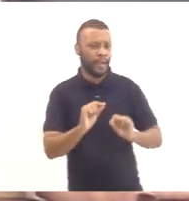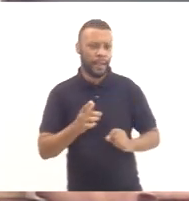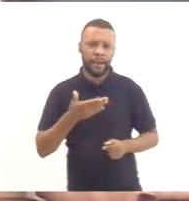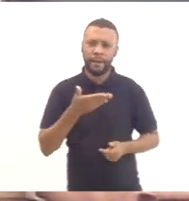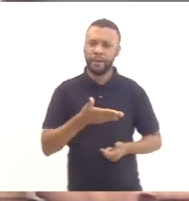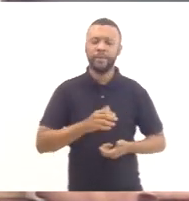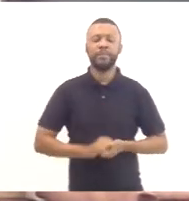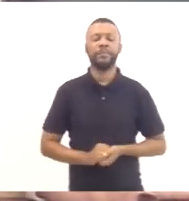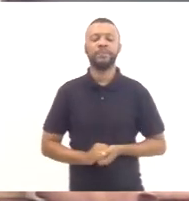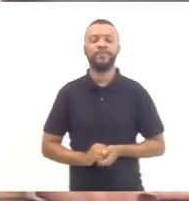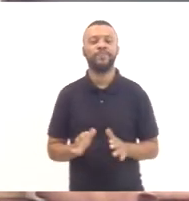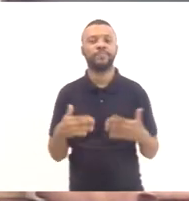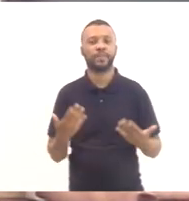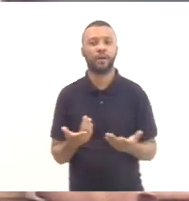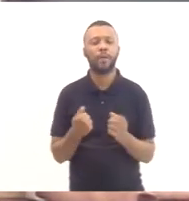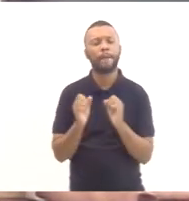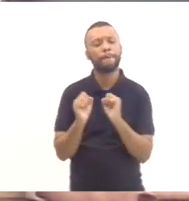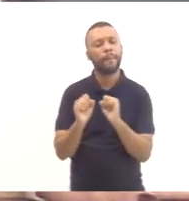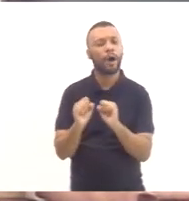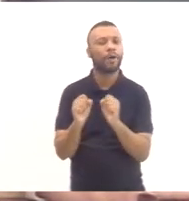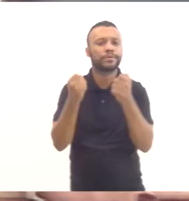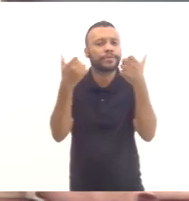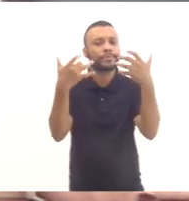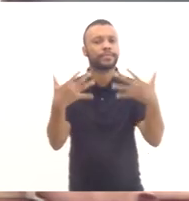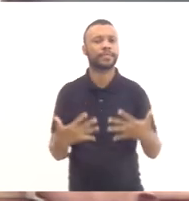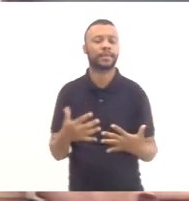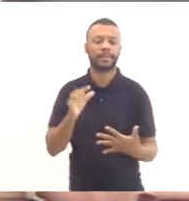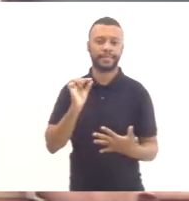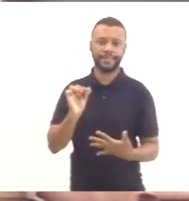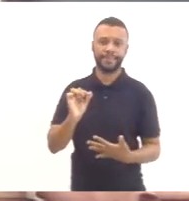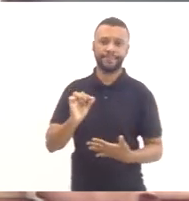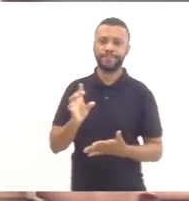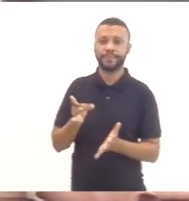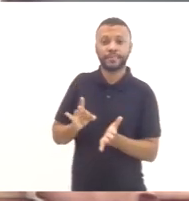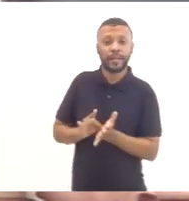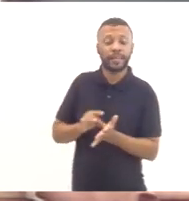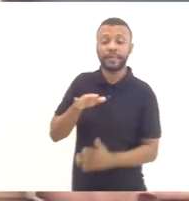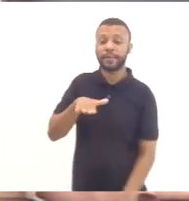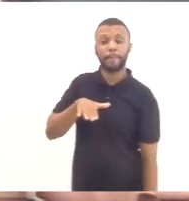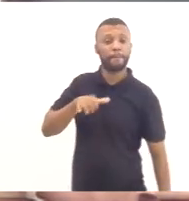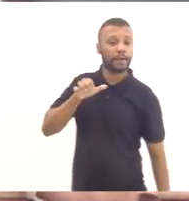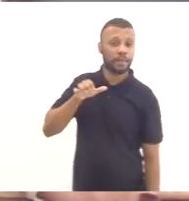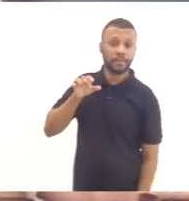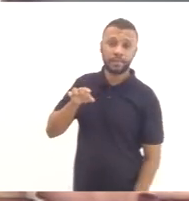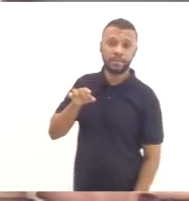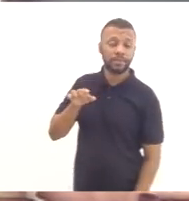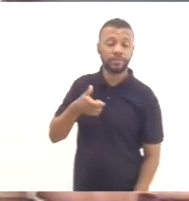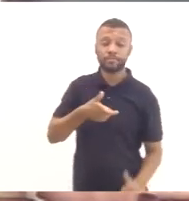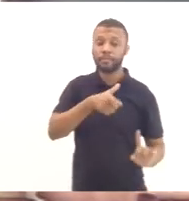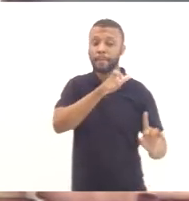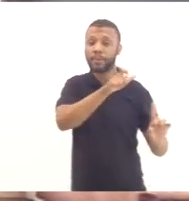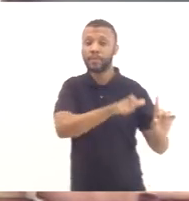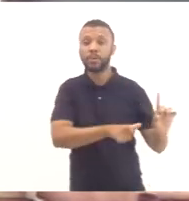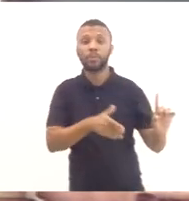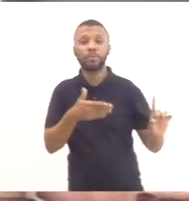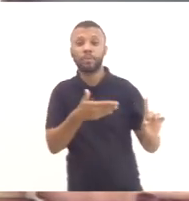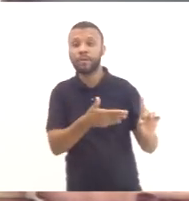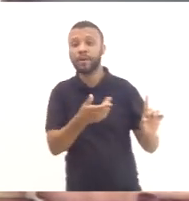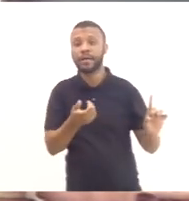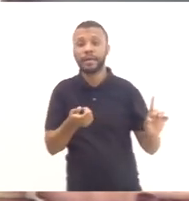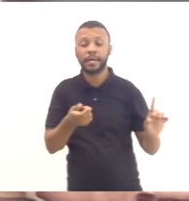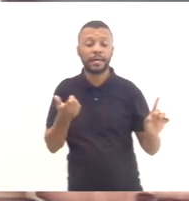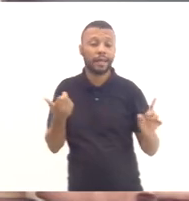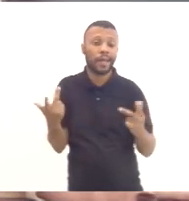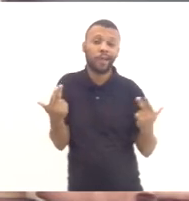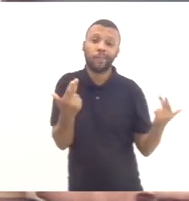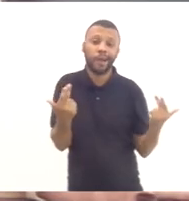eu posso dizer que na verdade é ser mãe de uma pessoa sem deficiência